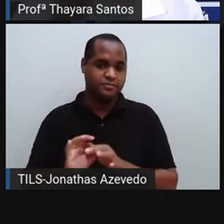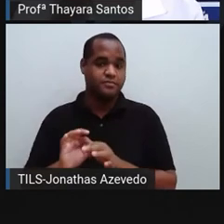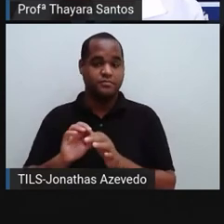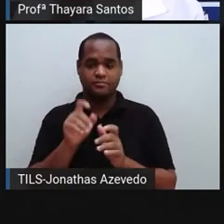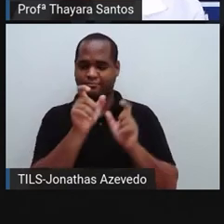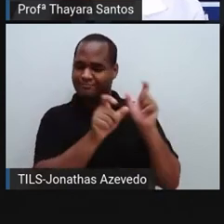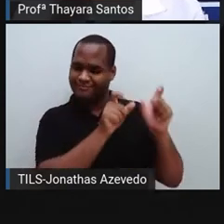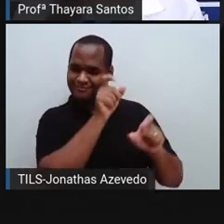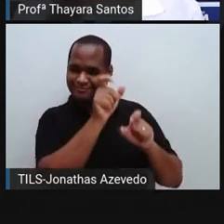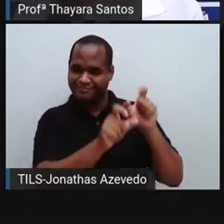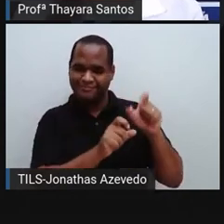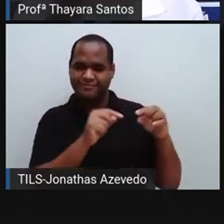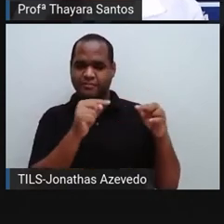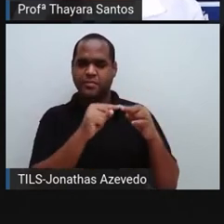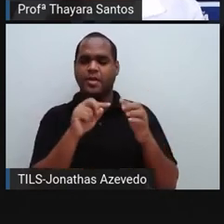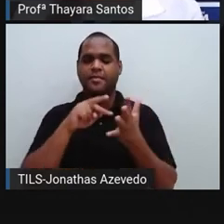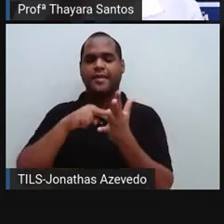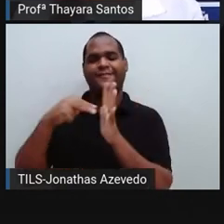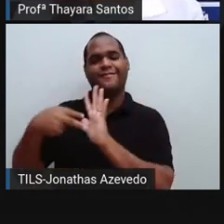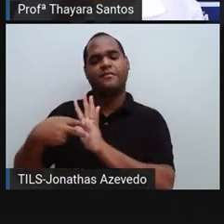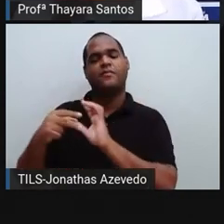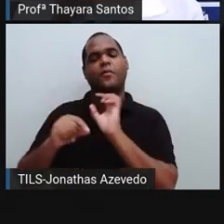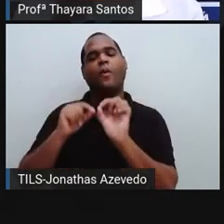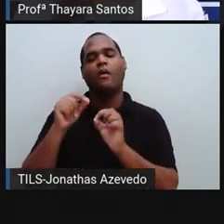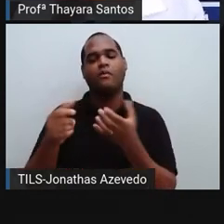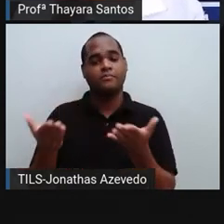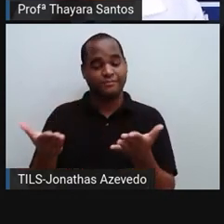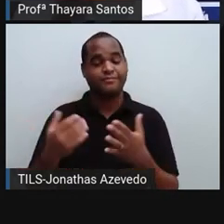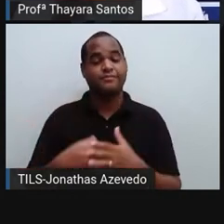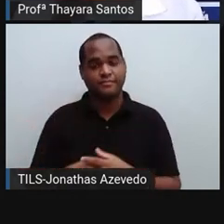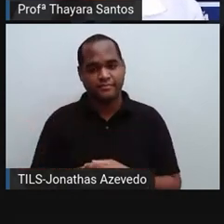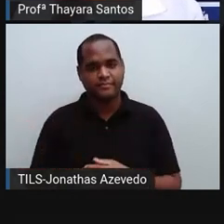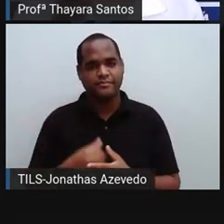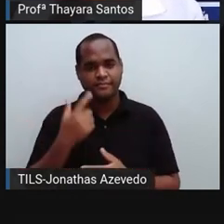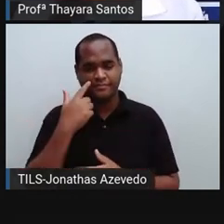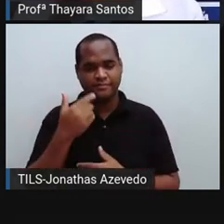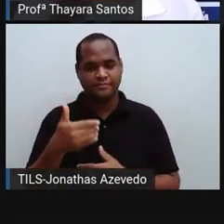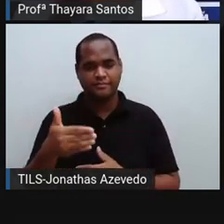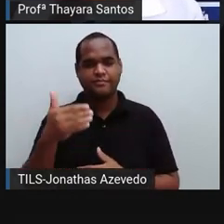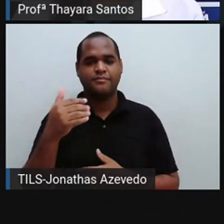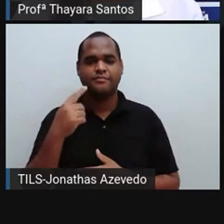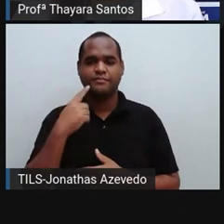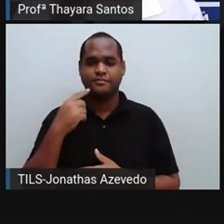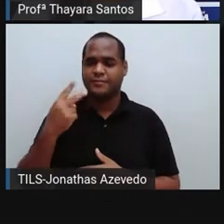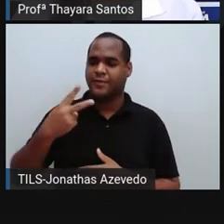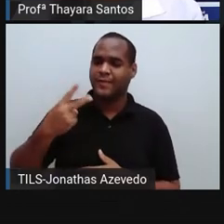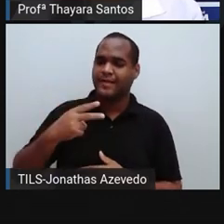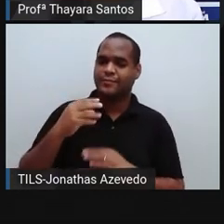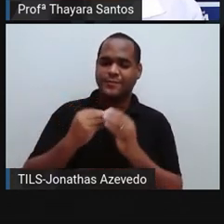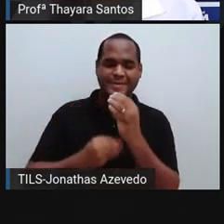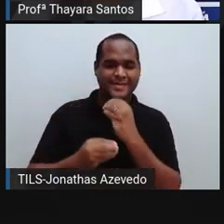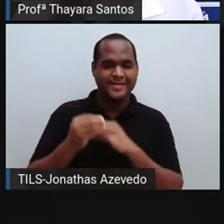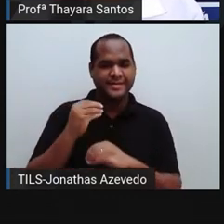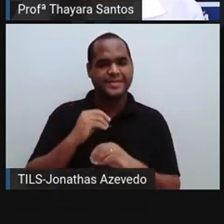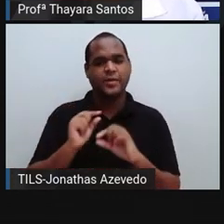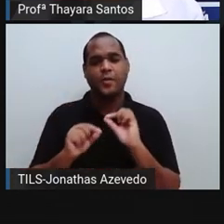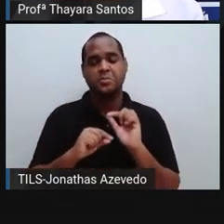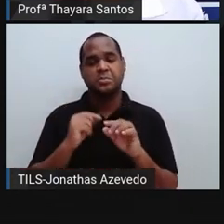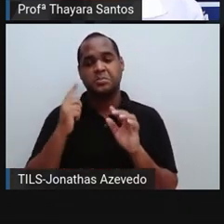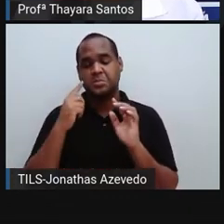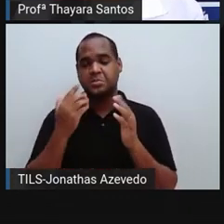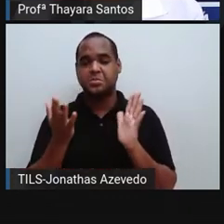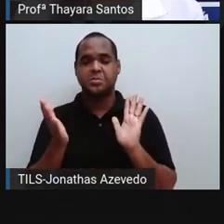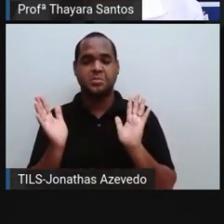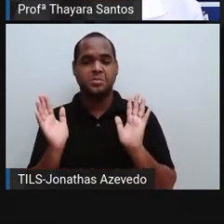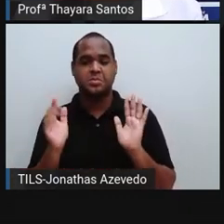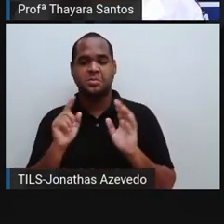estão aqui com as definições que estão aqui do outro lado. Então, vamos lá. Consumidor secundário. Ah, eu acho que consumidor secundário é esse daqui,